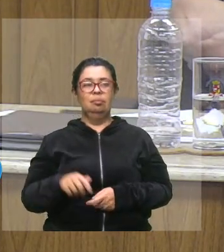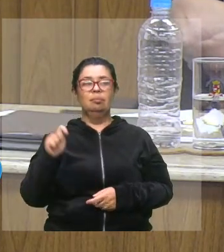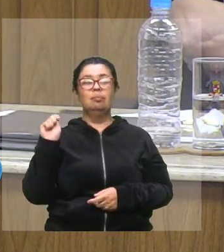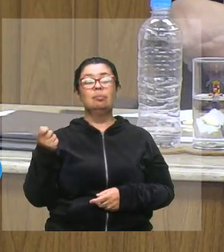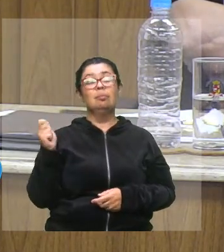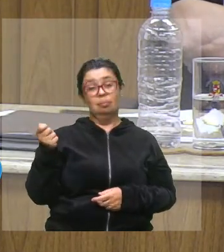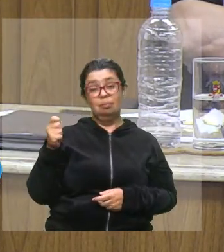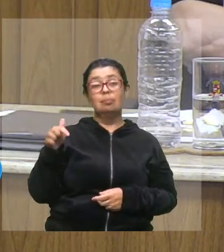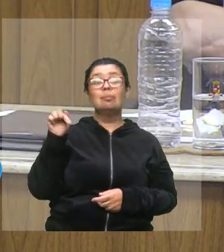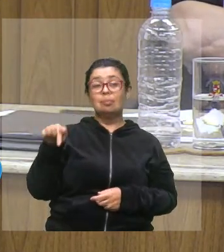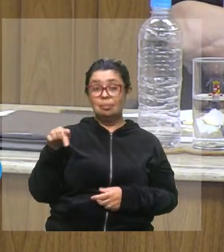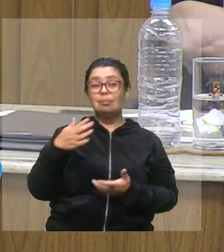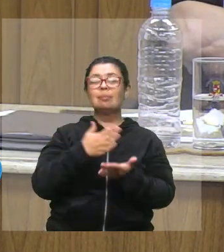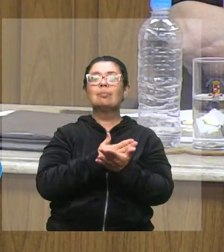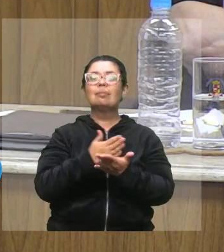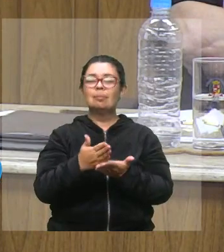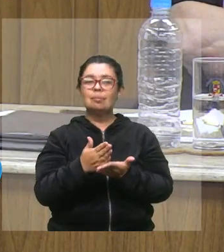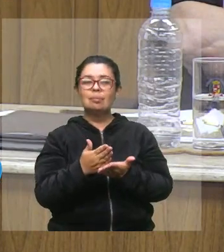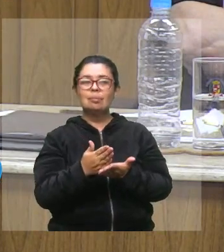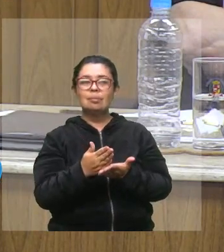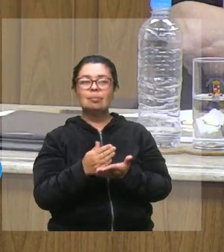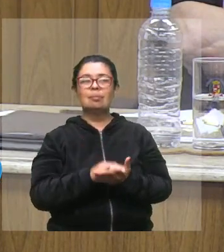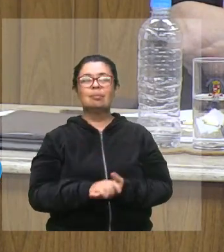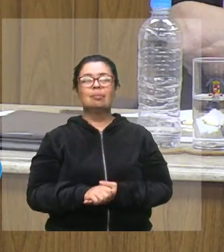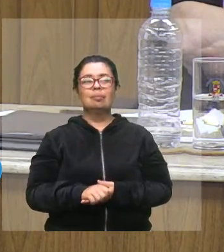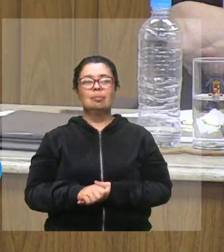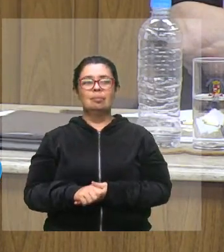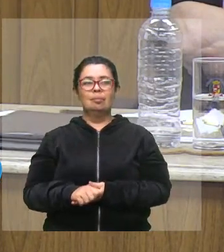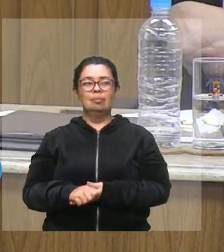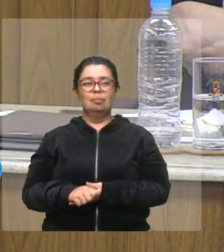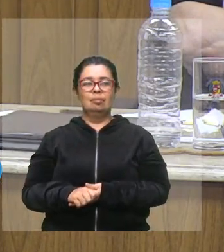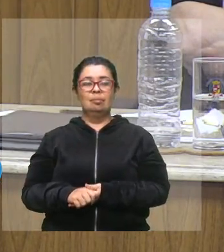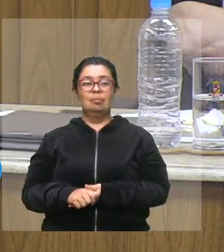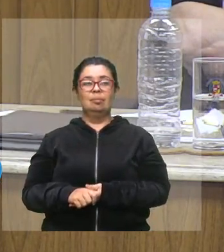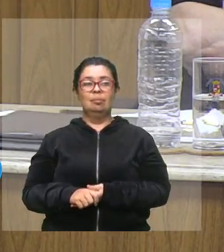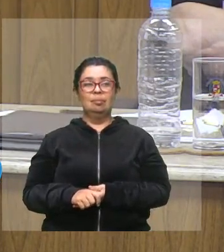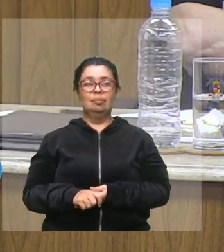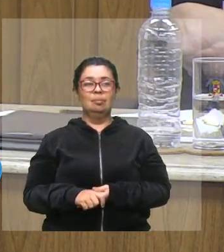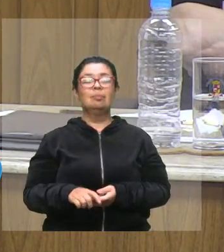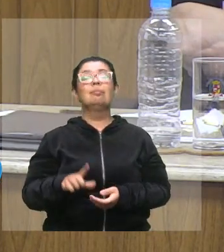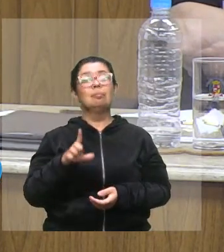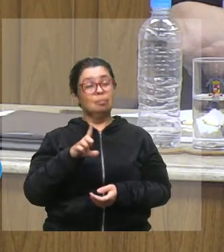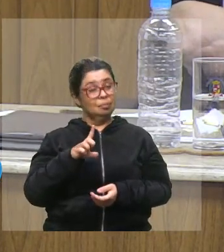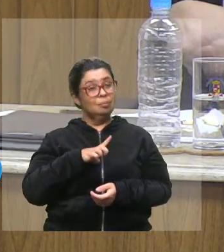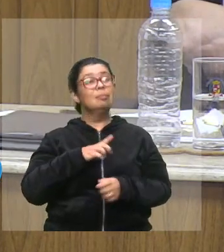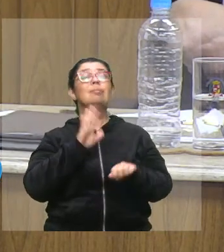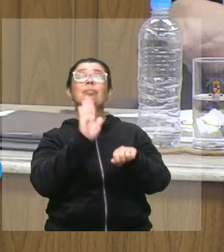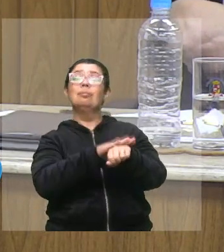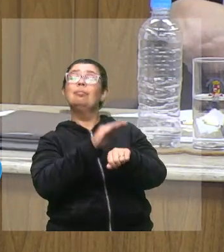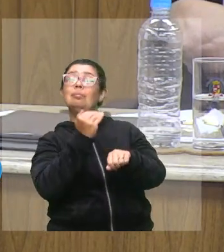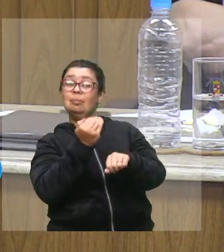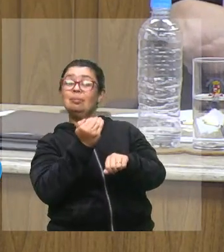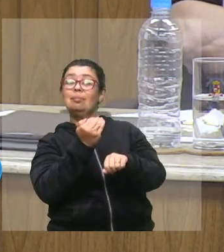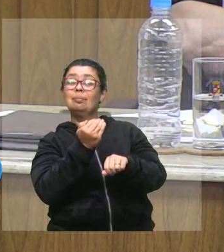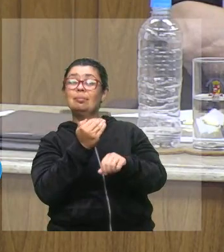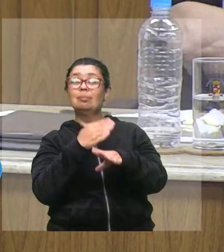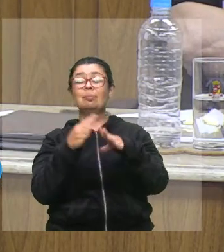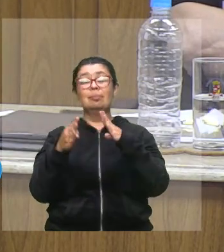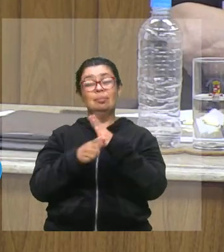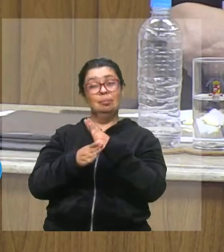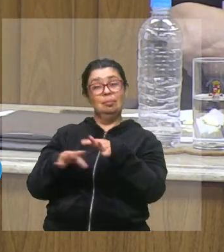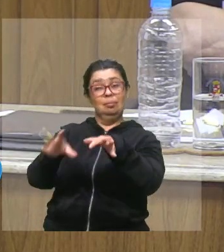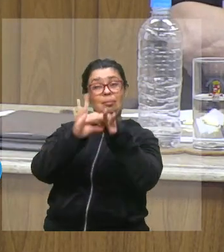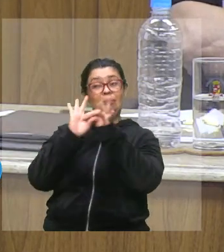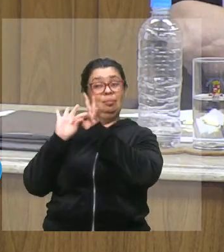hoje começa, de uma vez por todas, a pacificar aquela discussão da sua vocação. Se tudo isso se conversar, se tudo